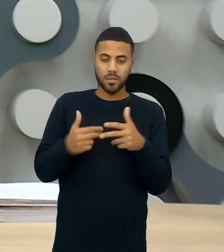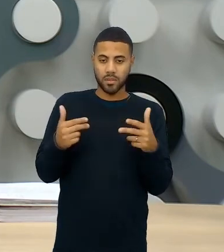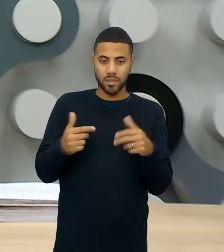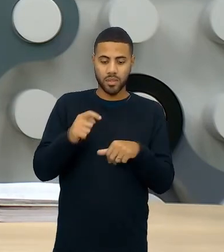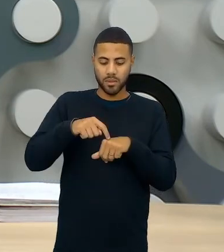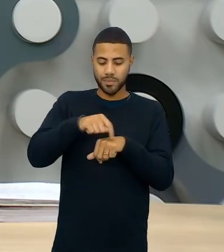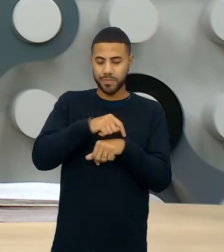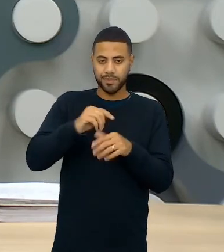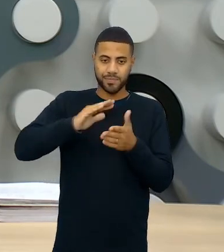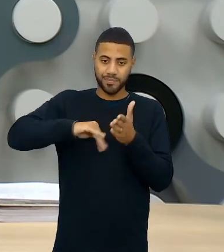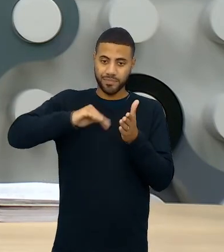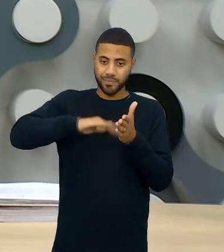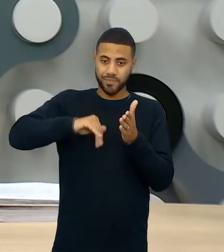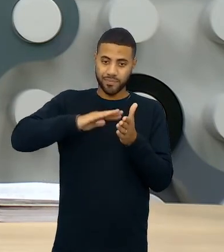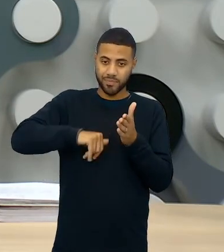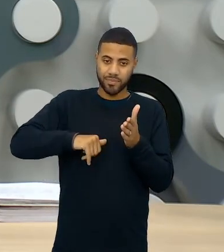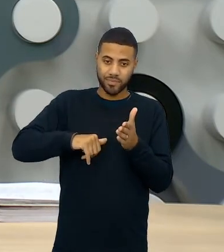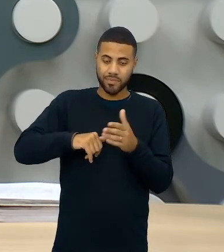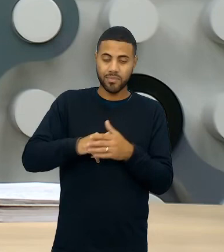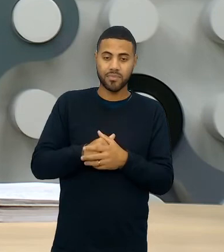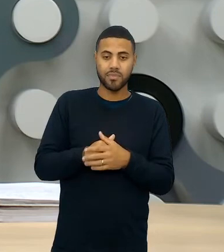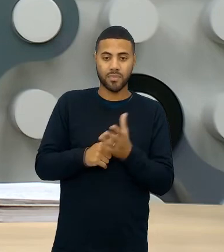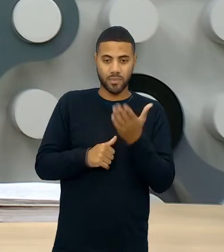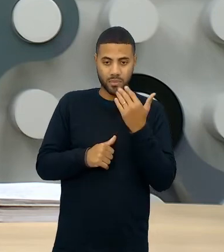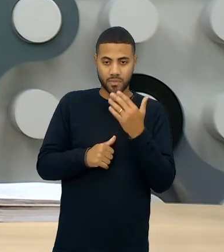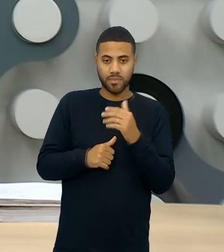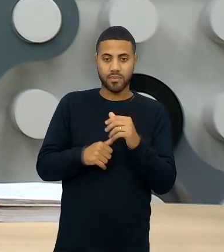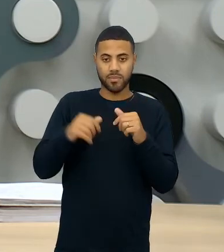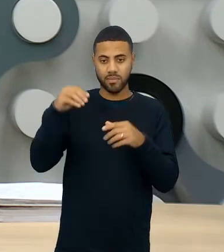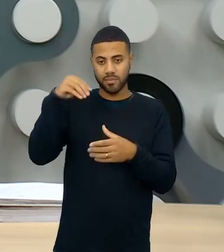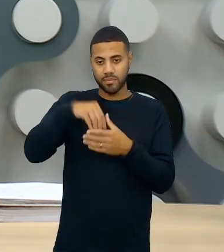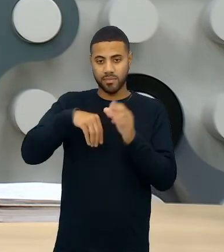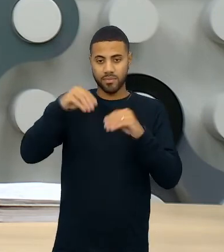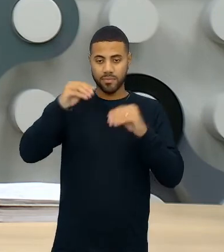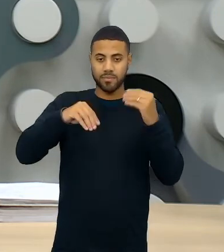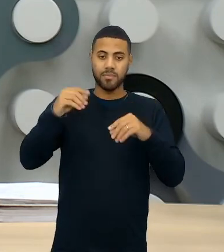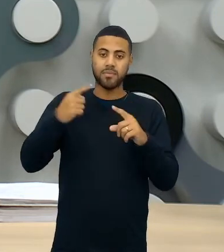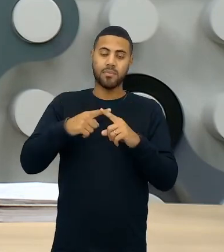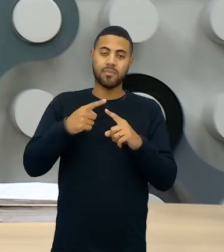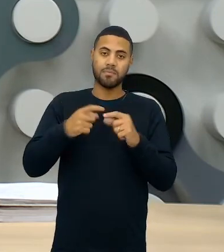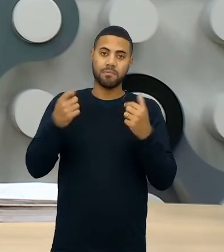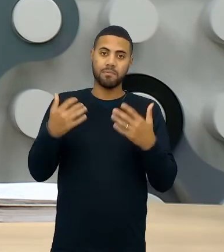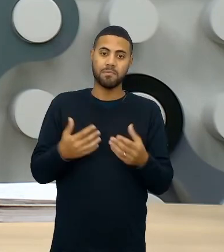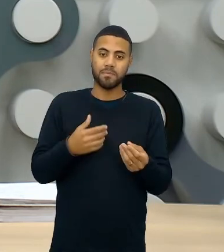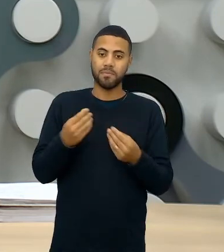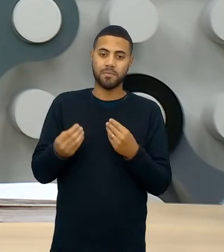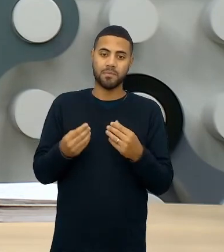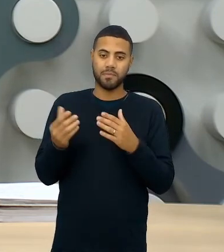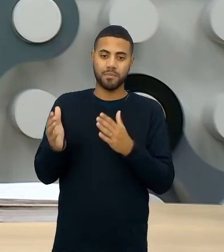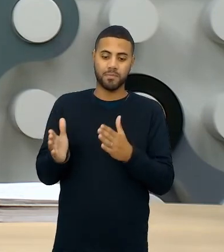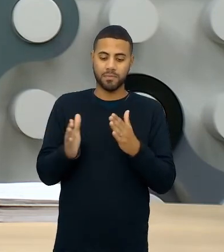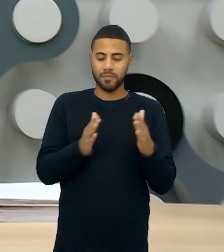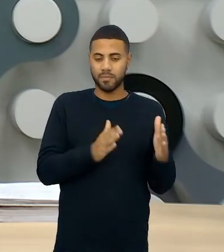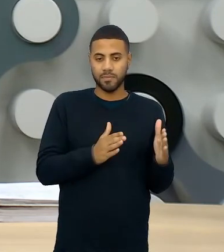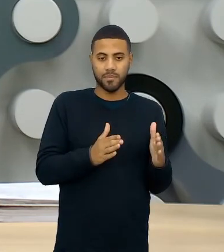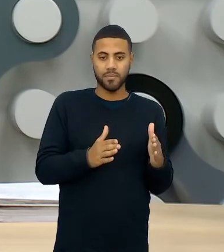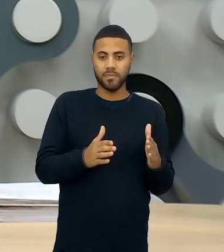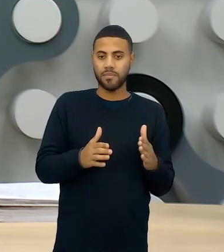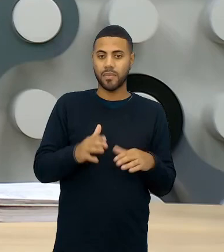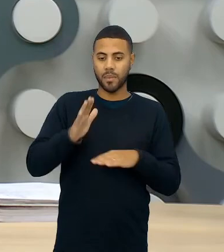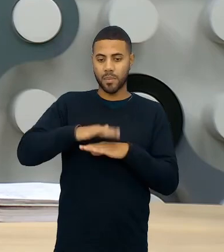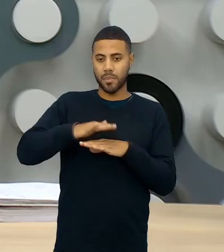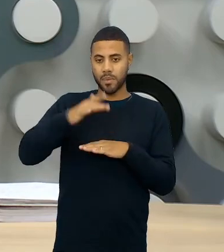iogurte, tira bem o alimento dali, porque a primeira parte da reciclagem é